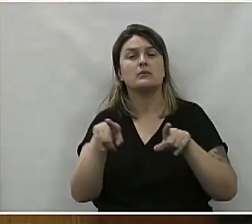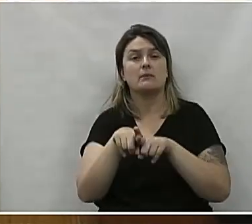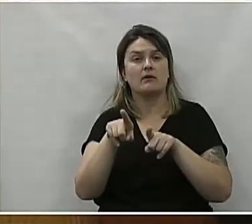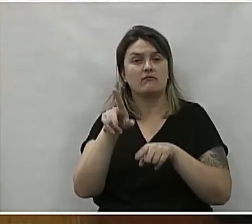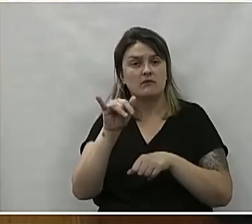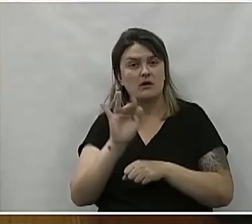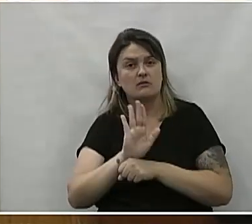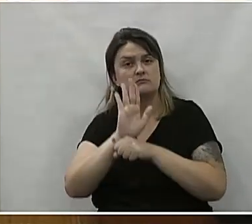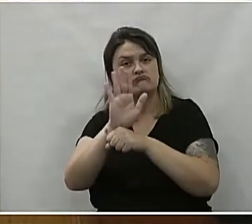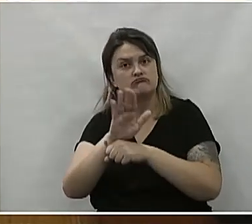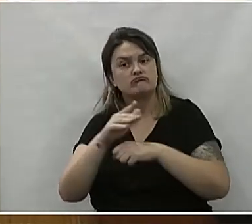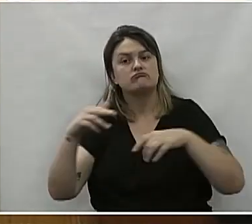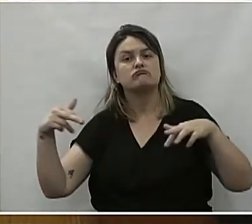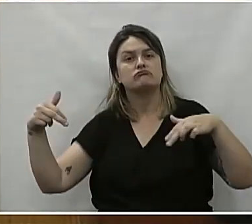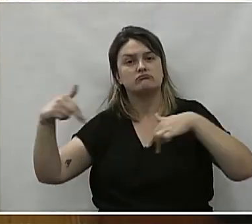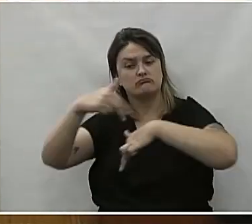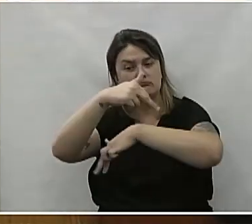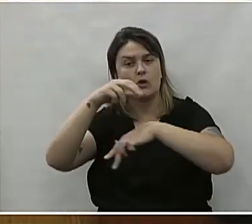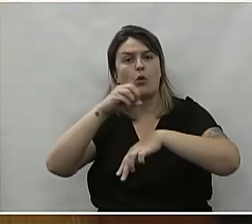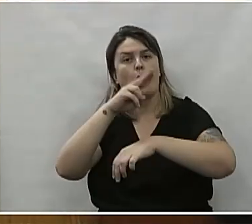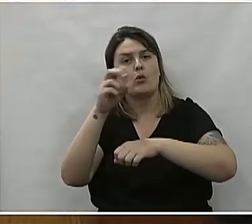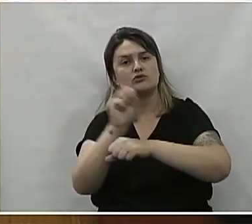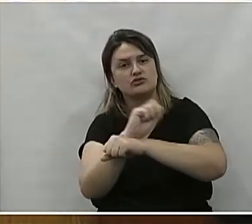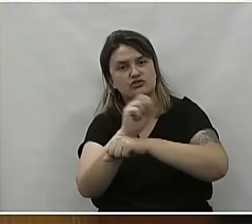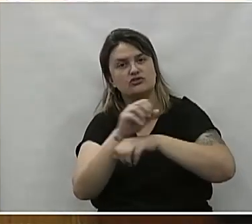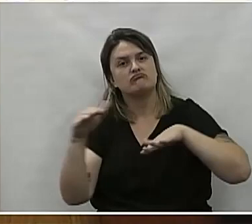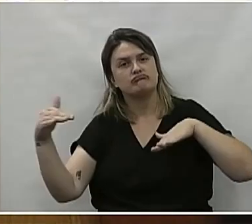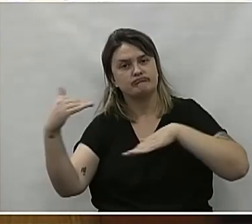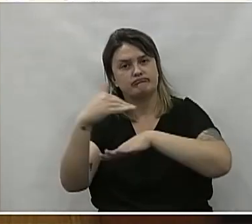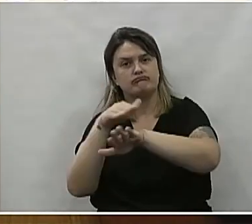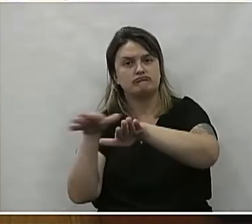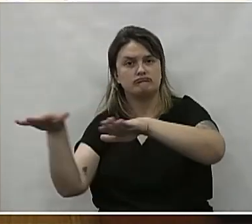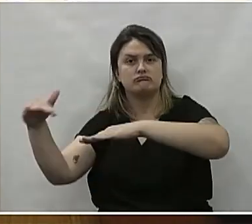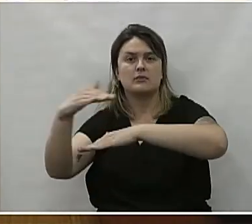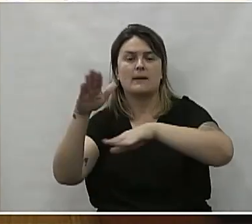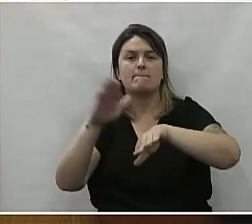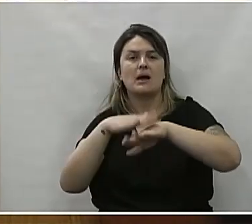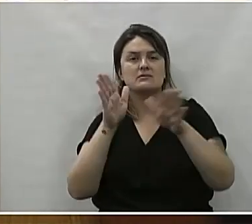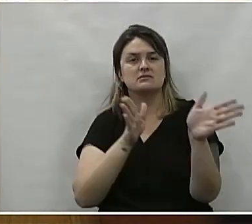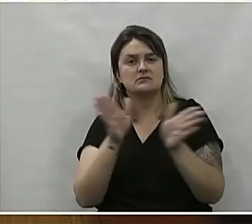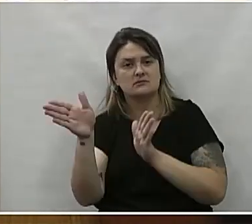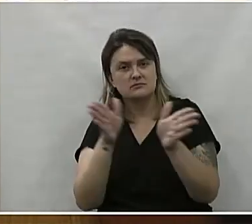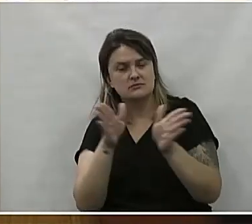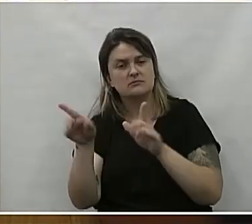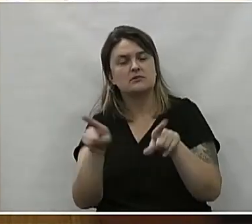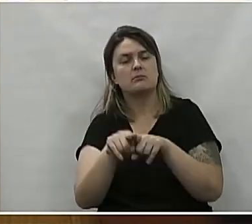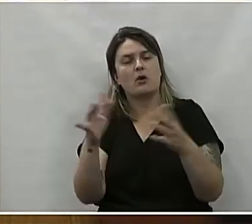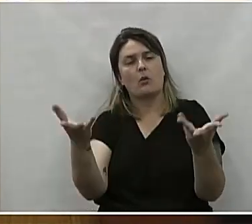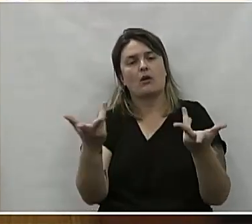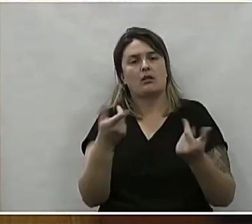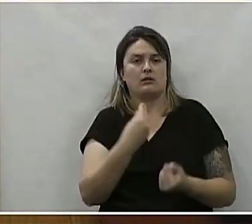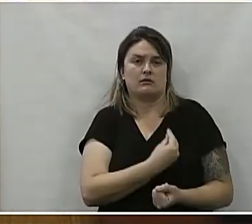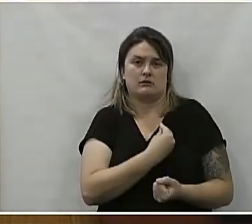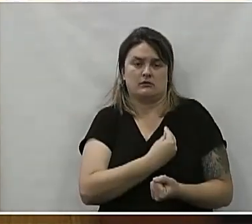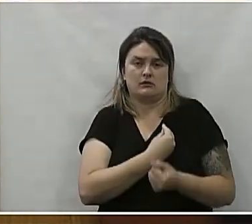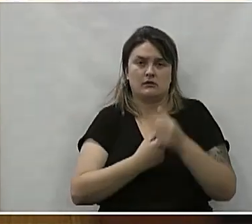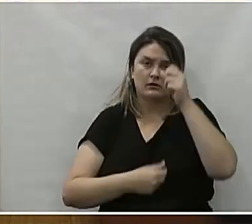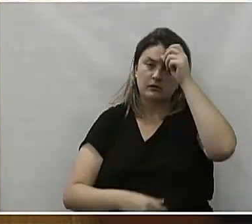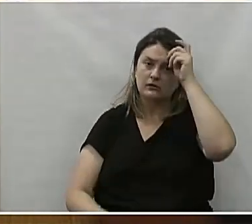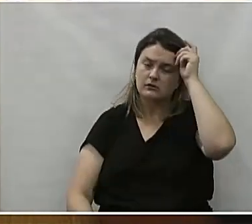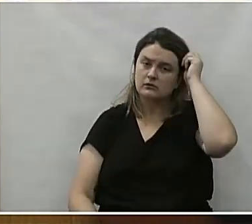contribuiria para a circulação mais eficiente na região Melhorando assim a acessibilidade e a qualidade de vida dos residentes